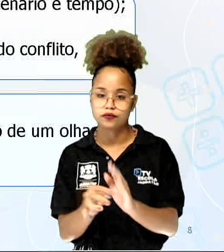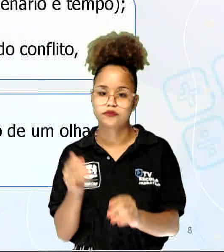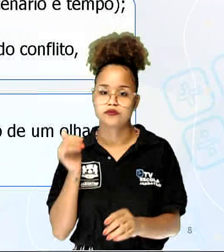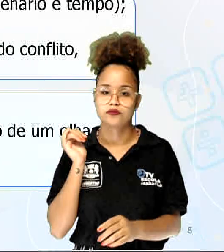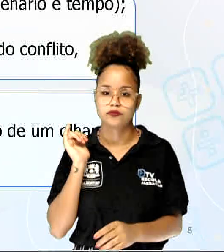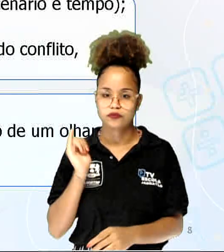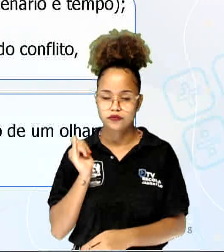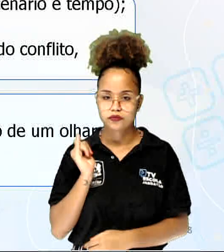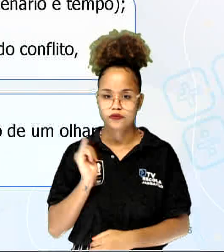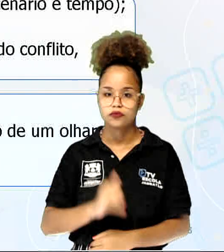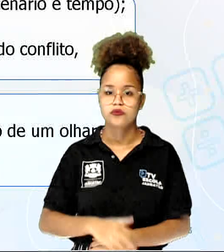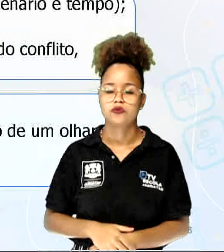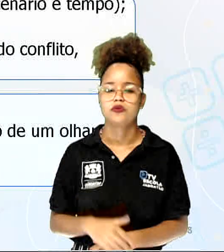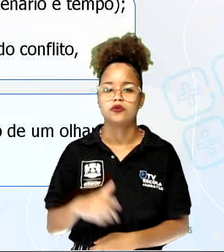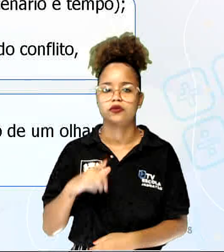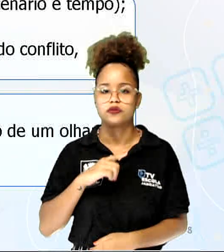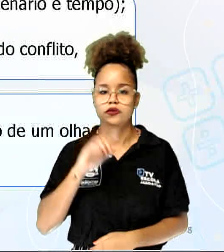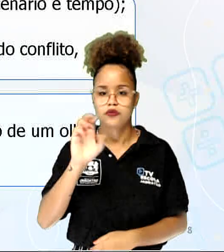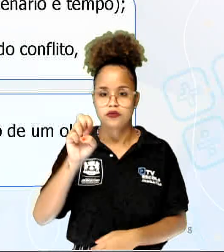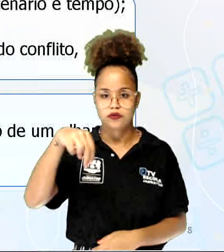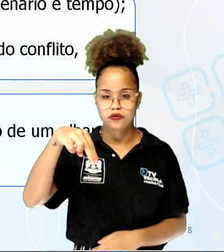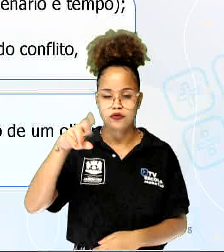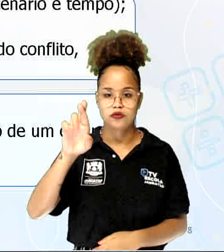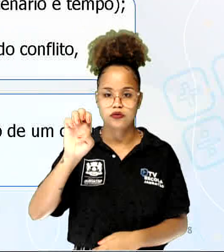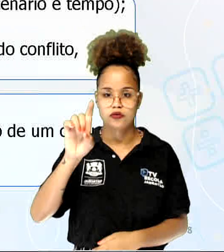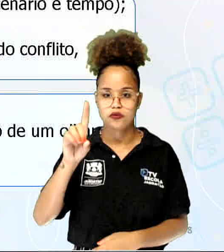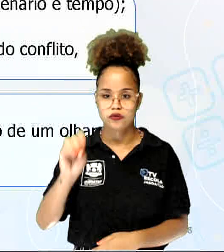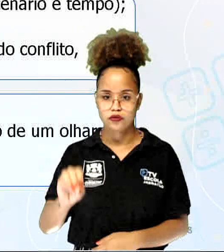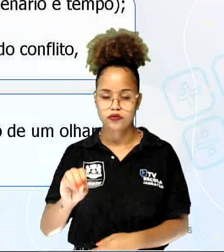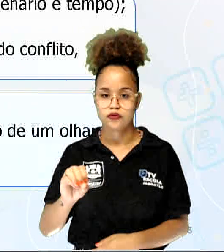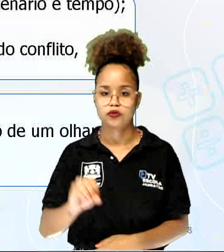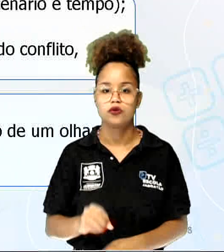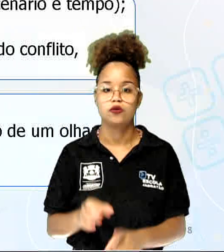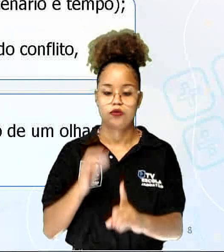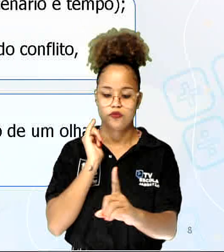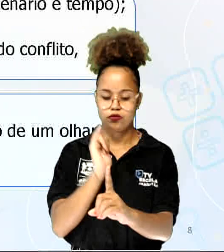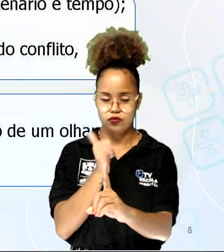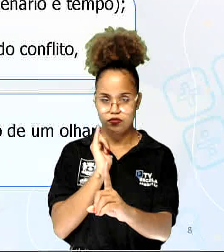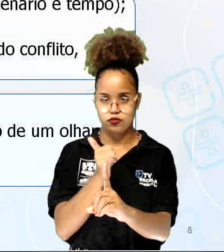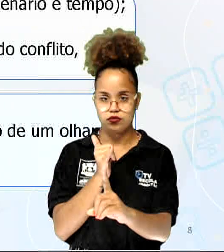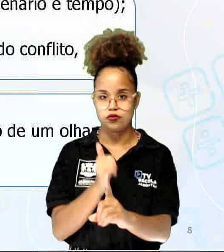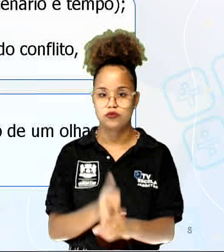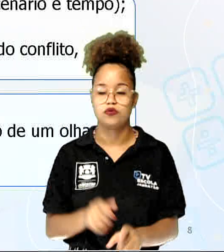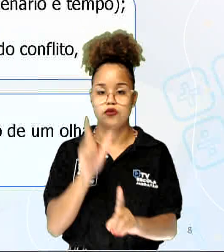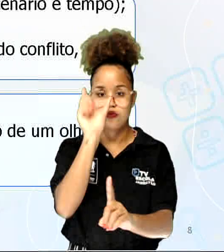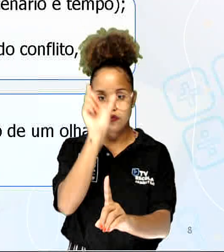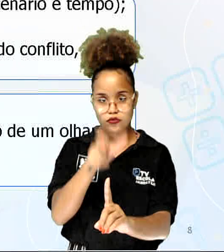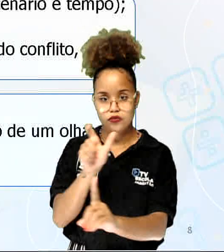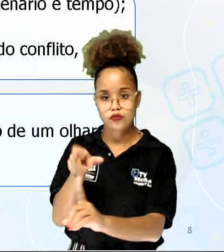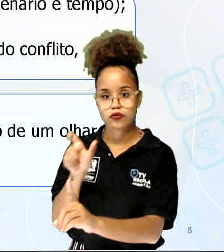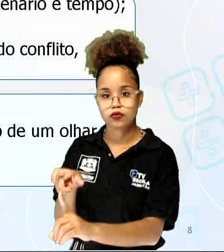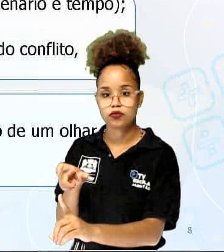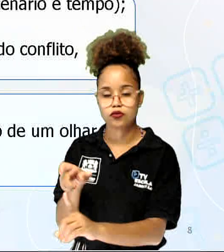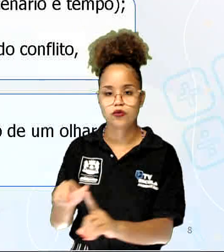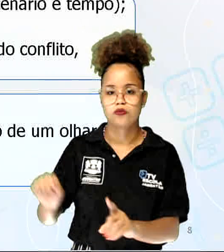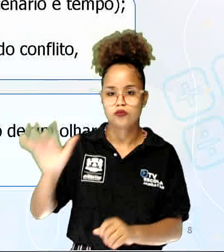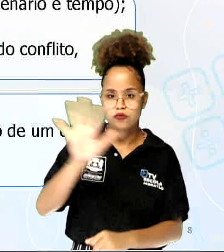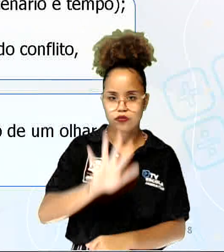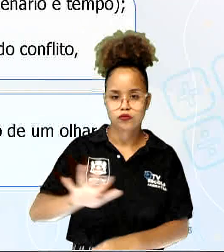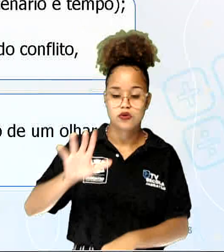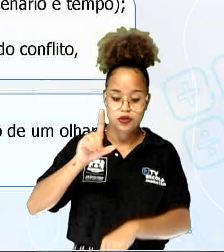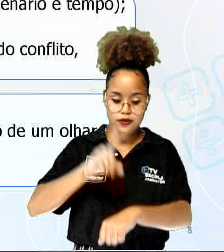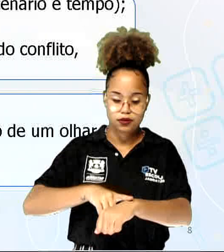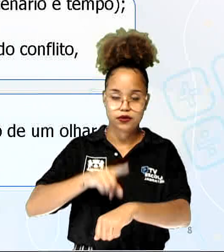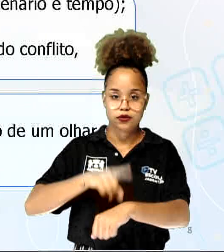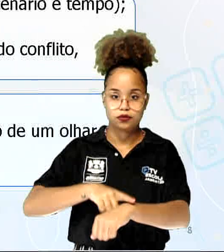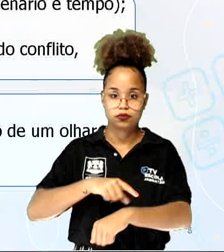nós temos o enredo, o narrador, personagens, cenário e tempo.